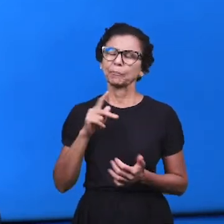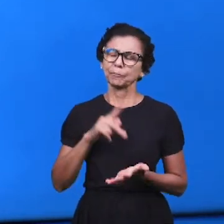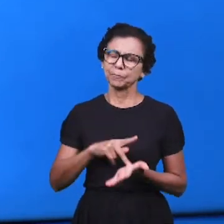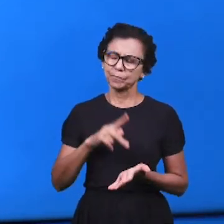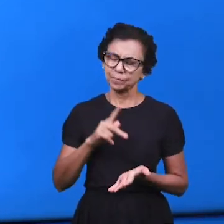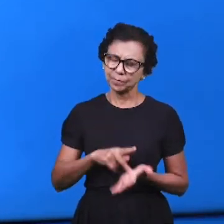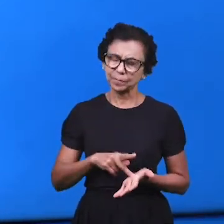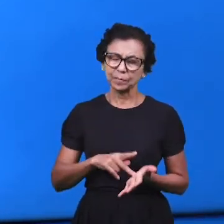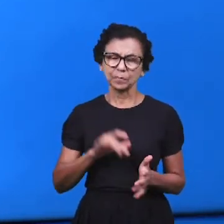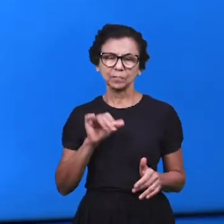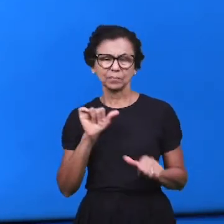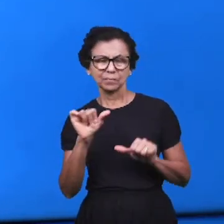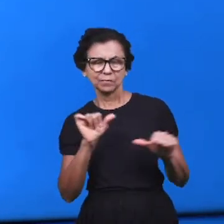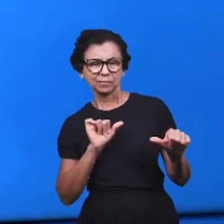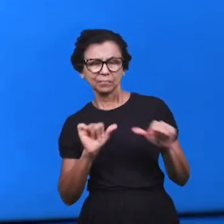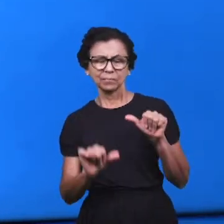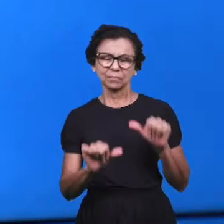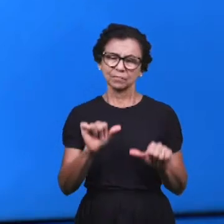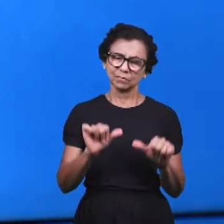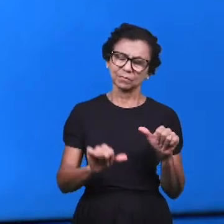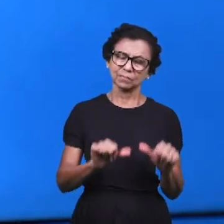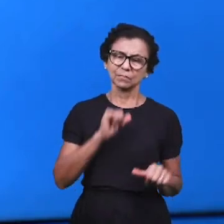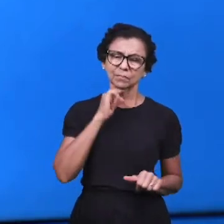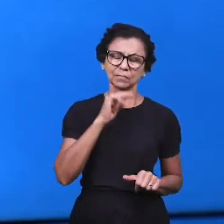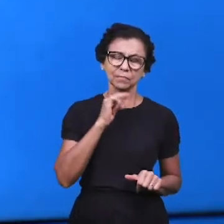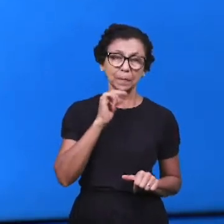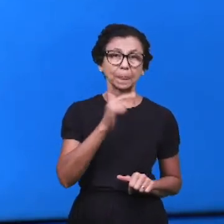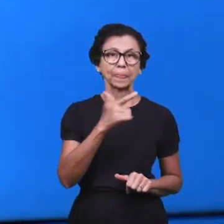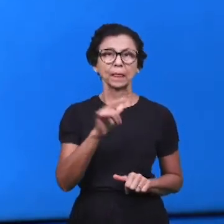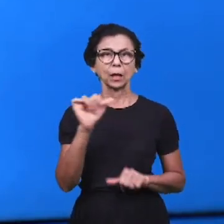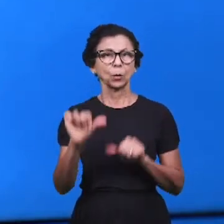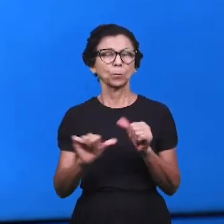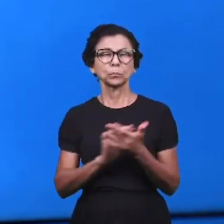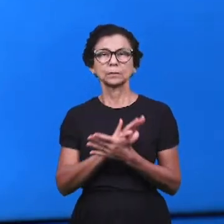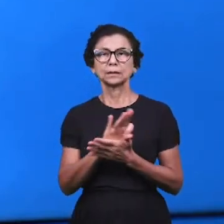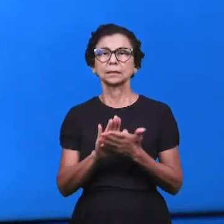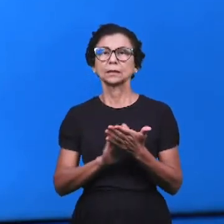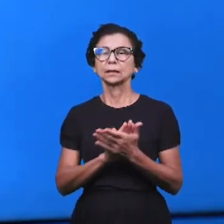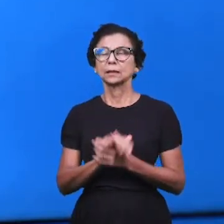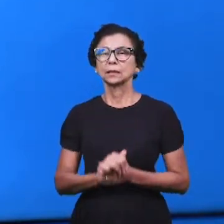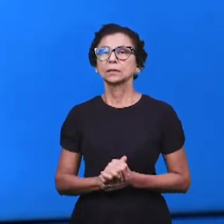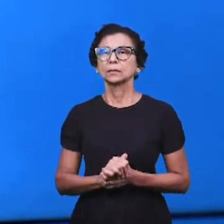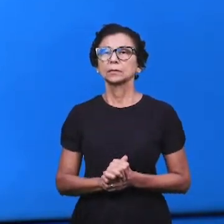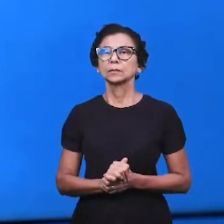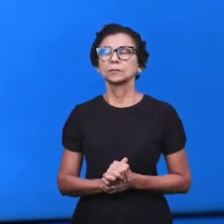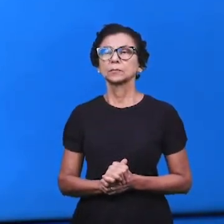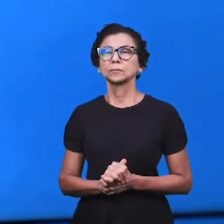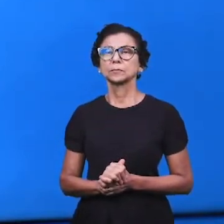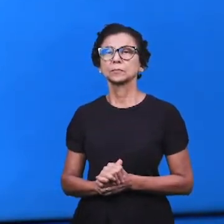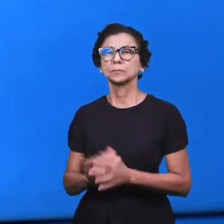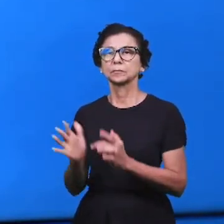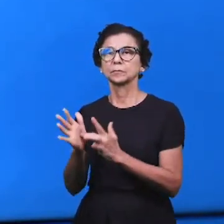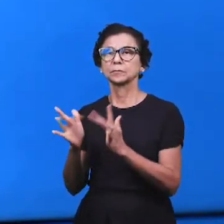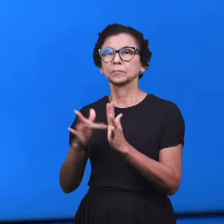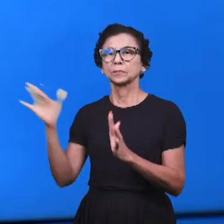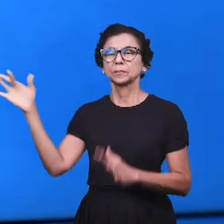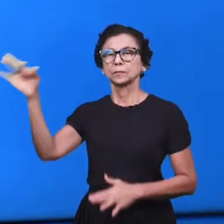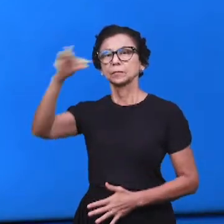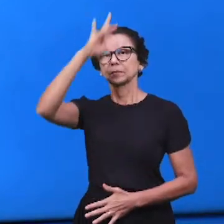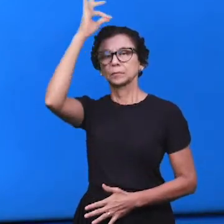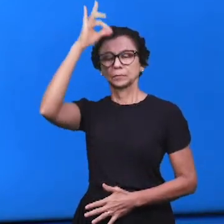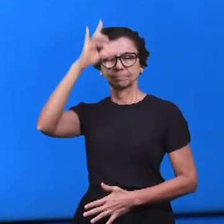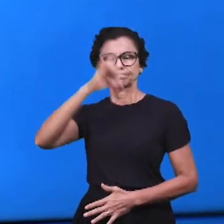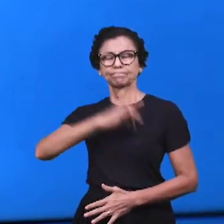ele não varia, ele não altera, ele não muda. Aquilo que o Senhor Jesus faz, quando ele batiza a pessoa com o Espírito Santo,